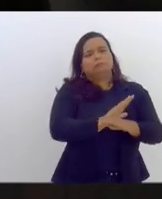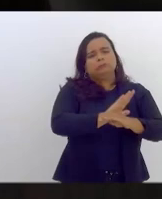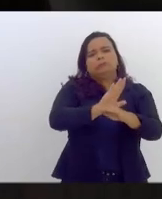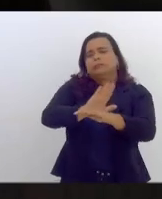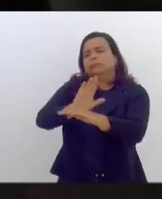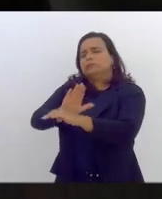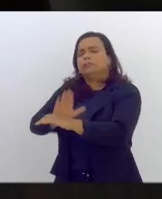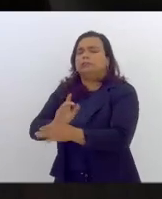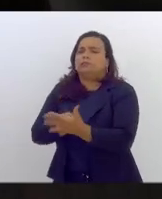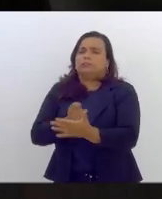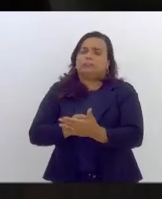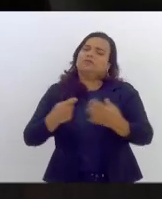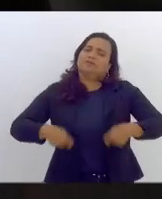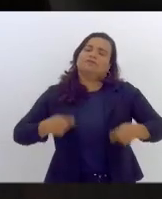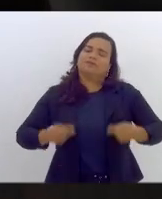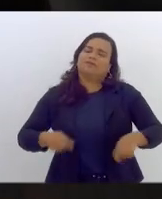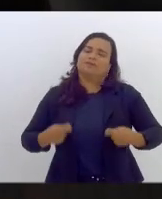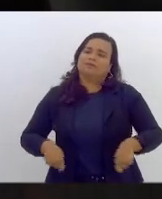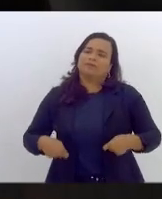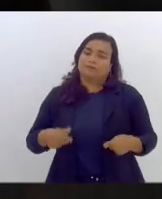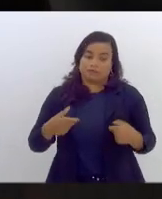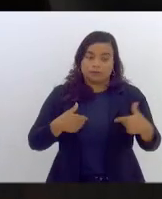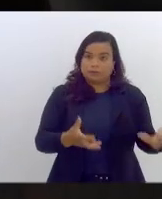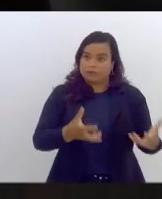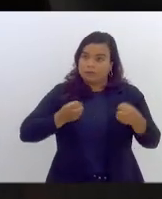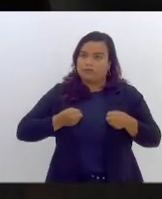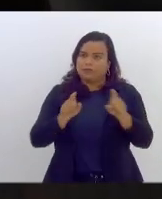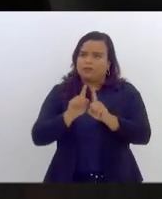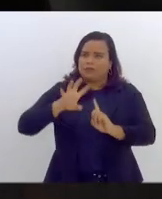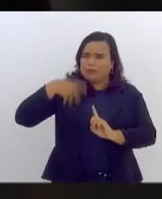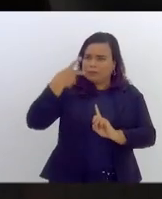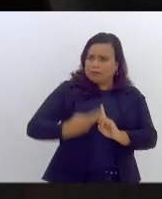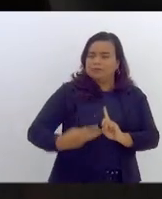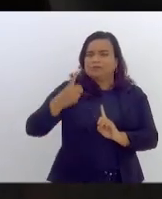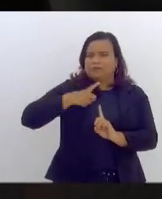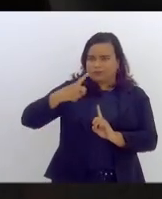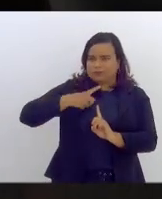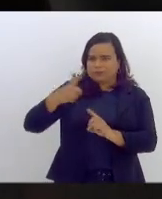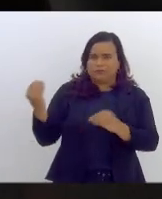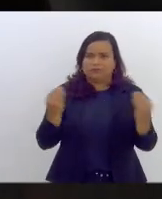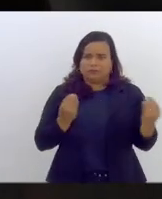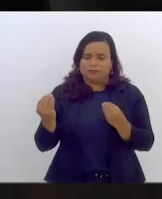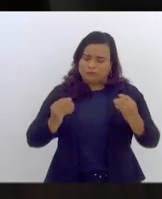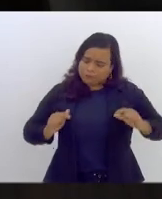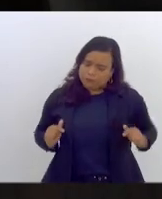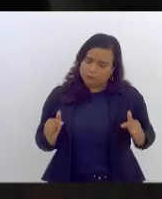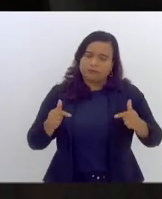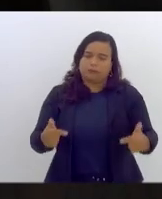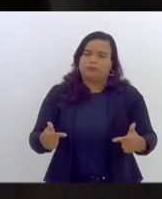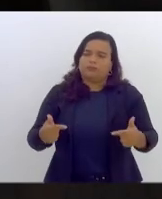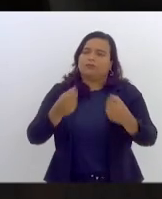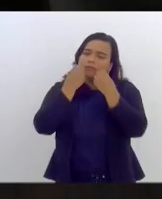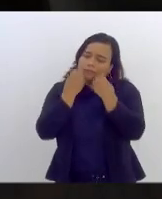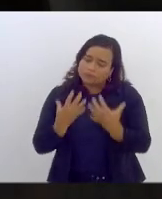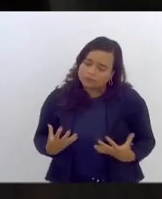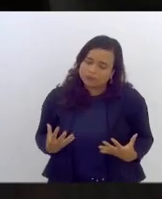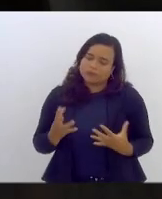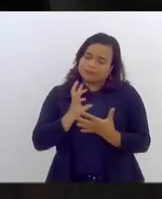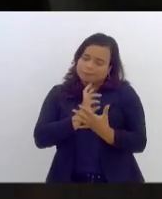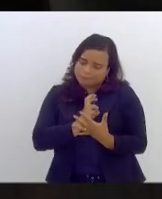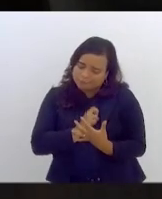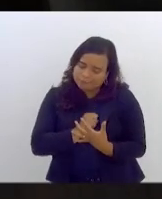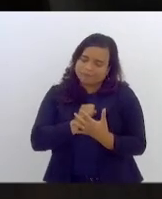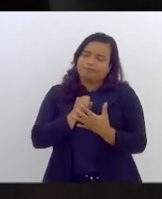a sociedade. Eu recebo, então, essa homenagem como um ato generoso, como um